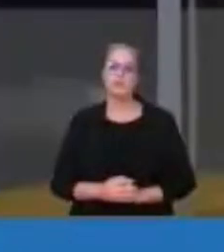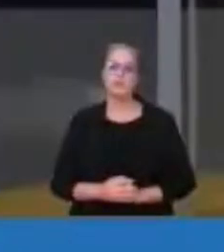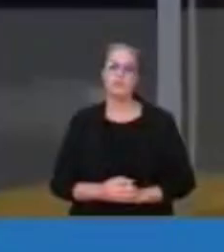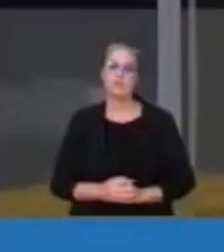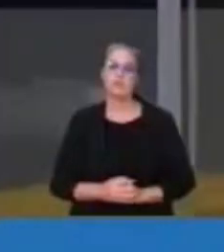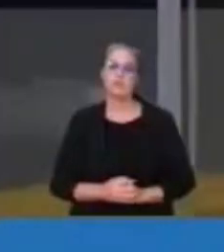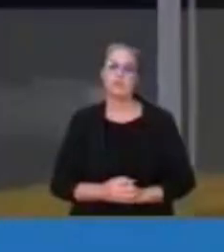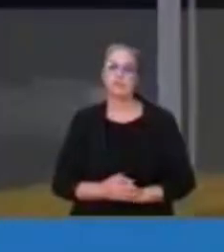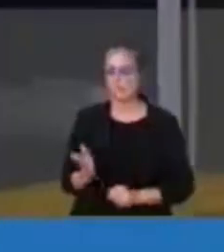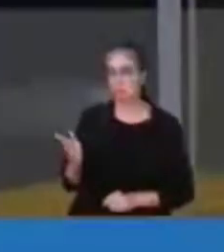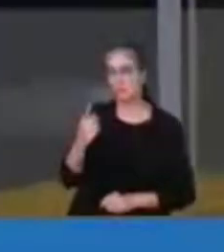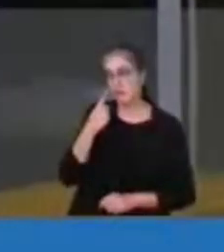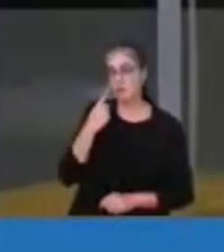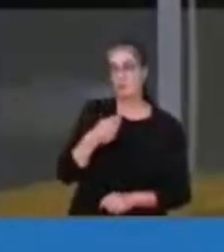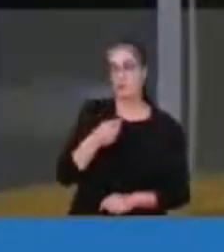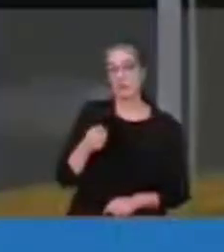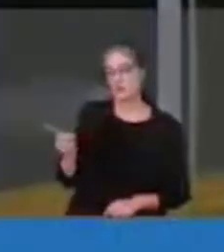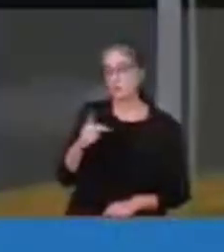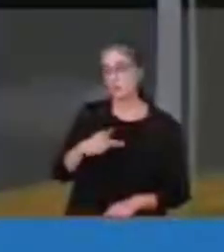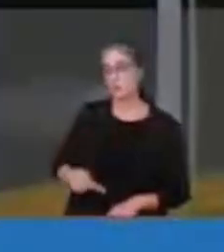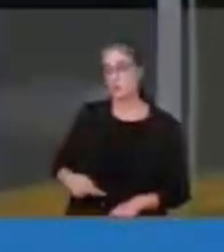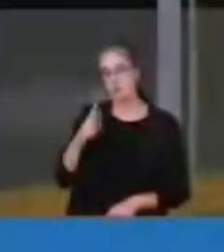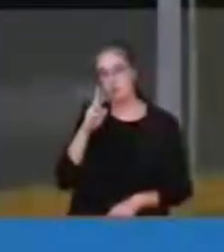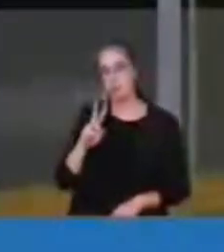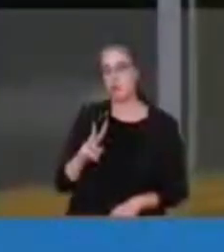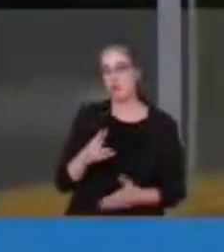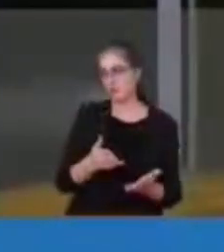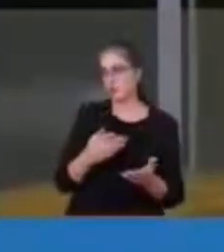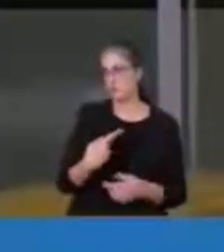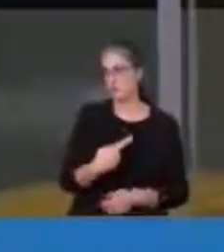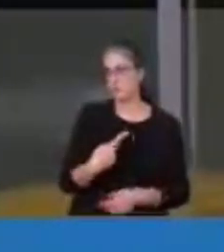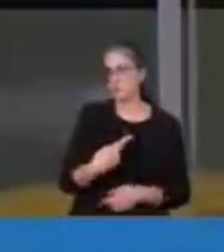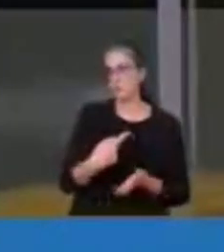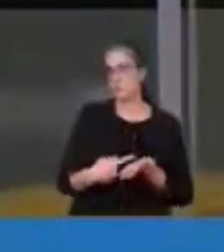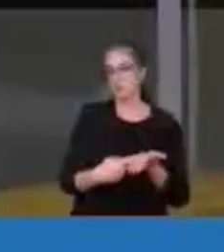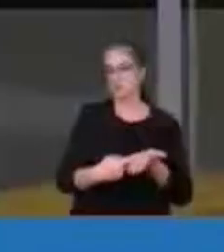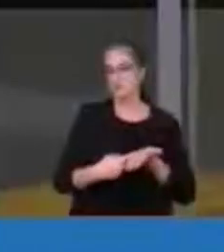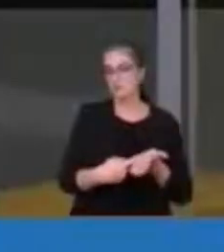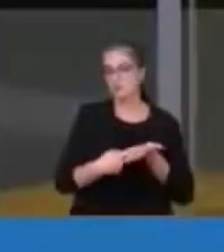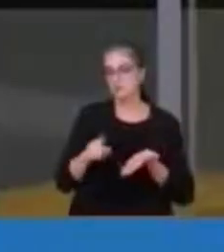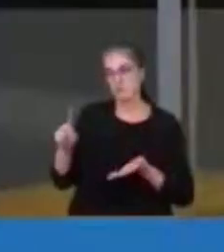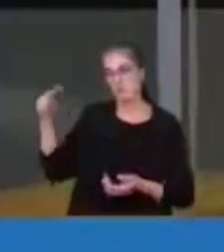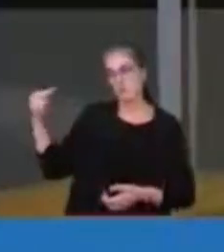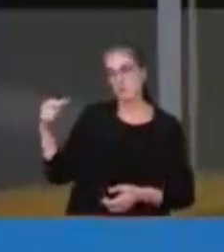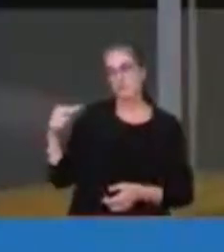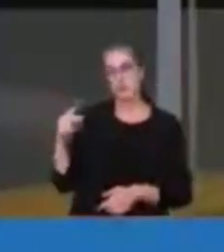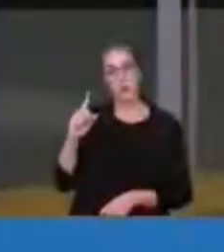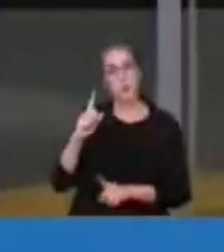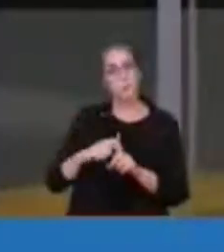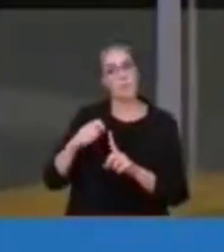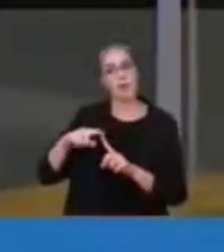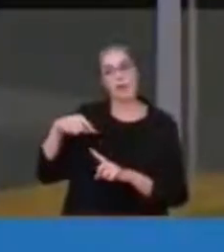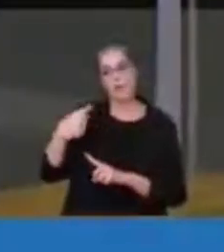nosso garantidor. É o nosso CEO garantidor de que daqui a um mês nós